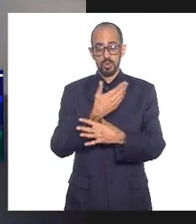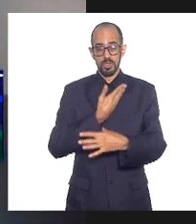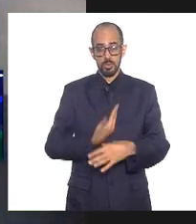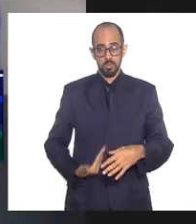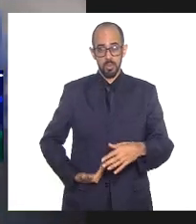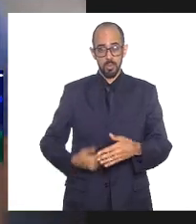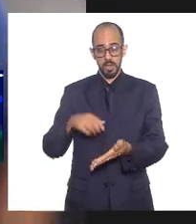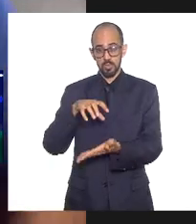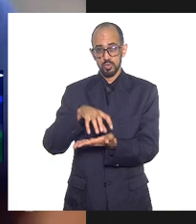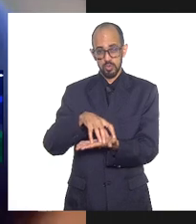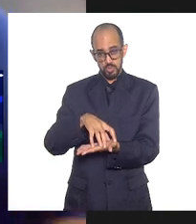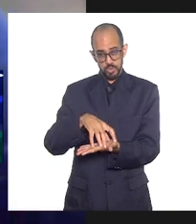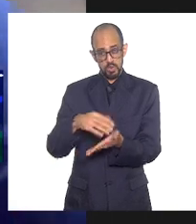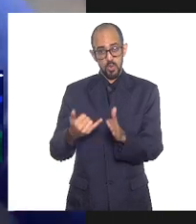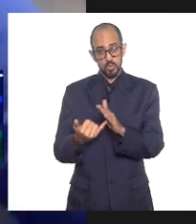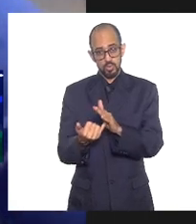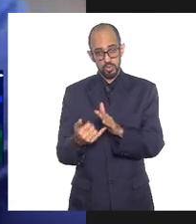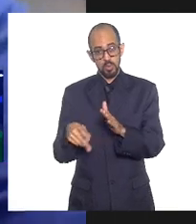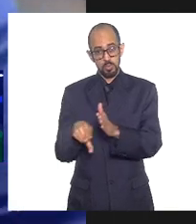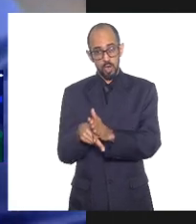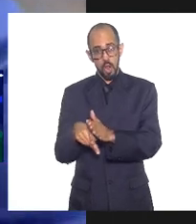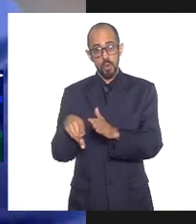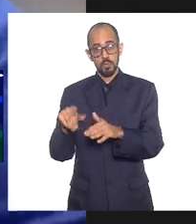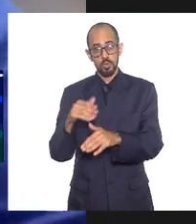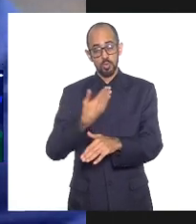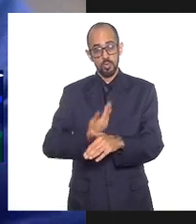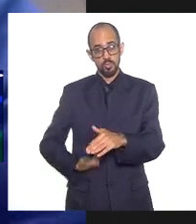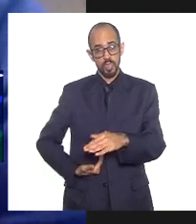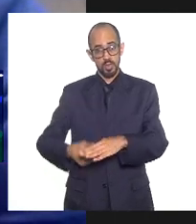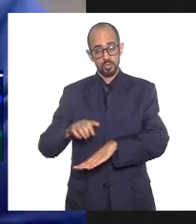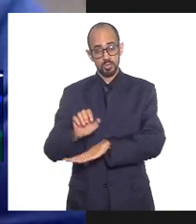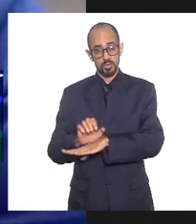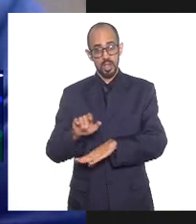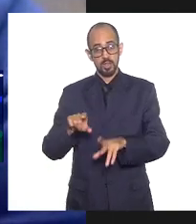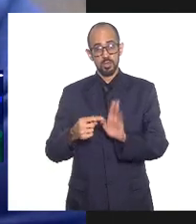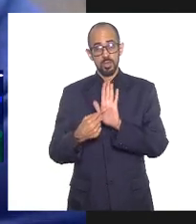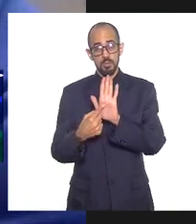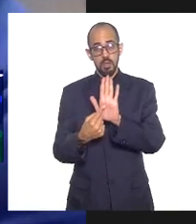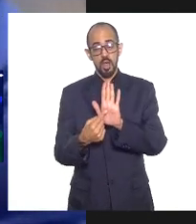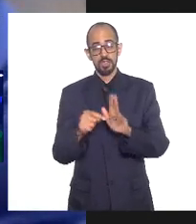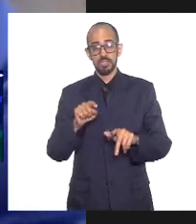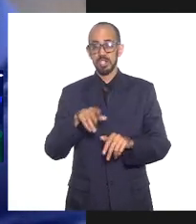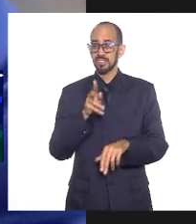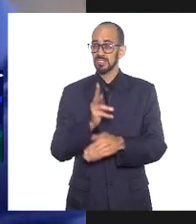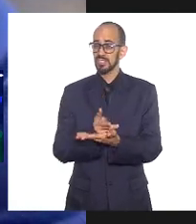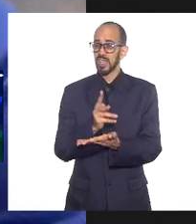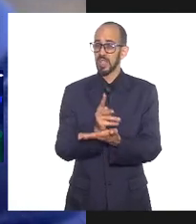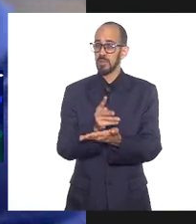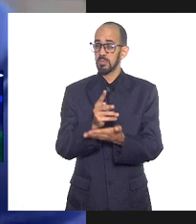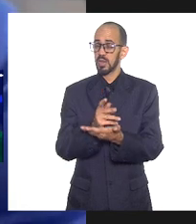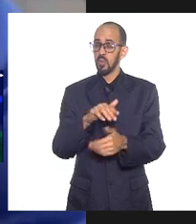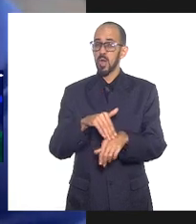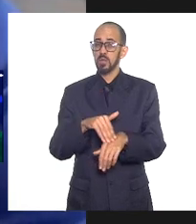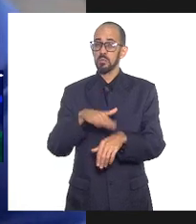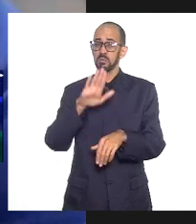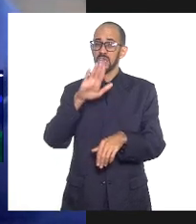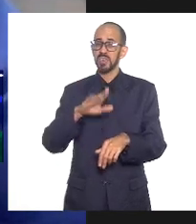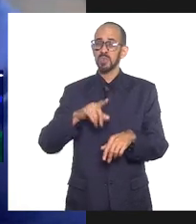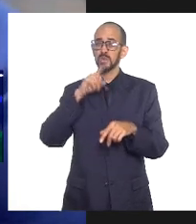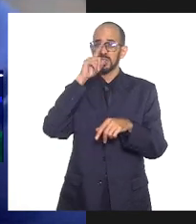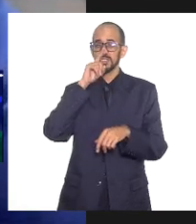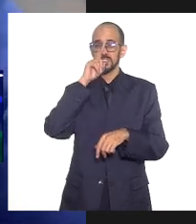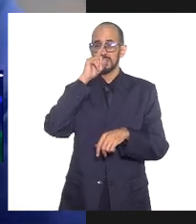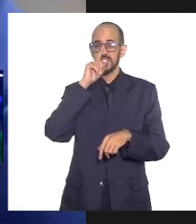uma instituição do governo estadual, aponta frequentemente o aumento da letalidade